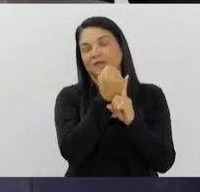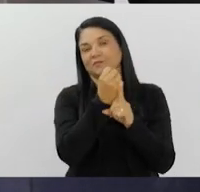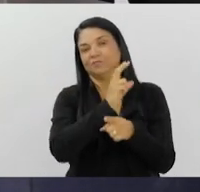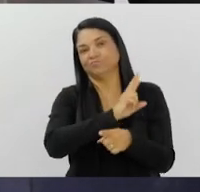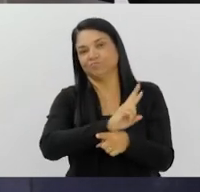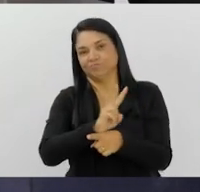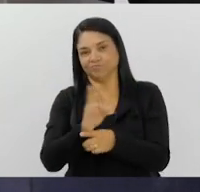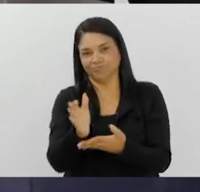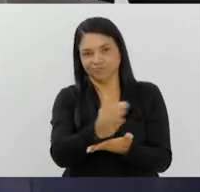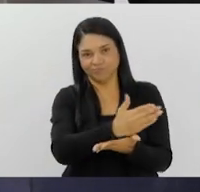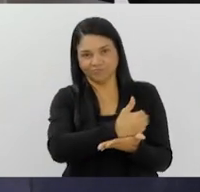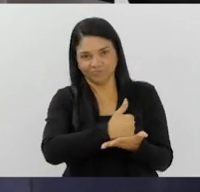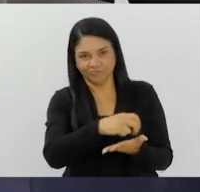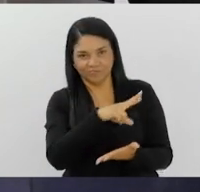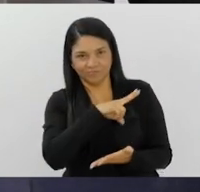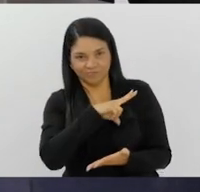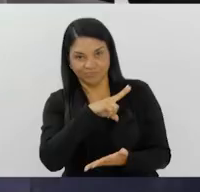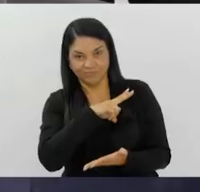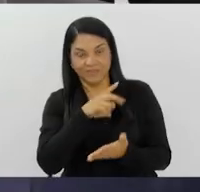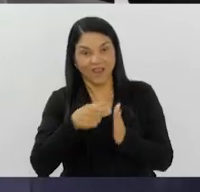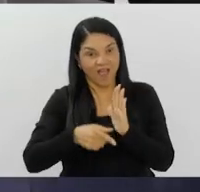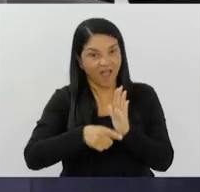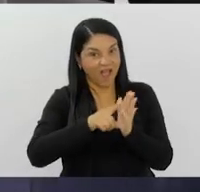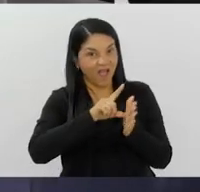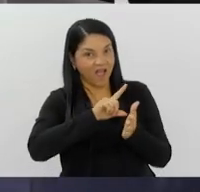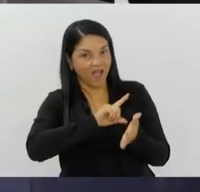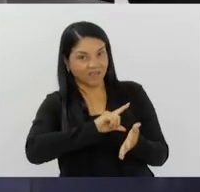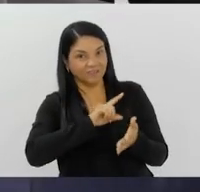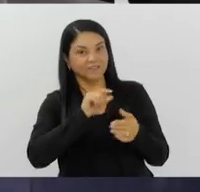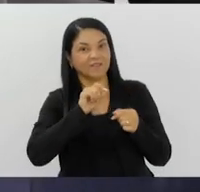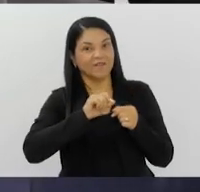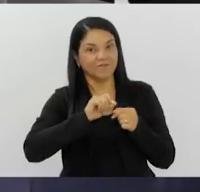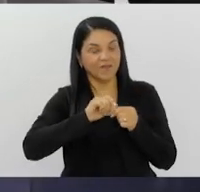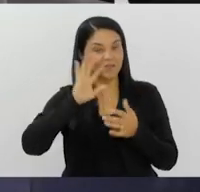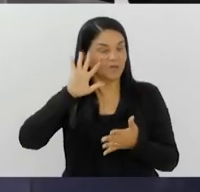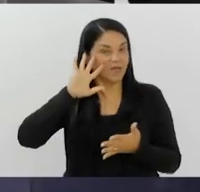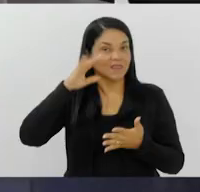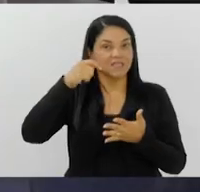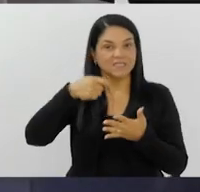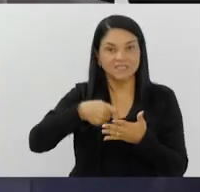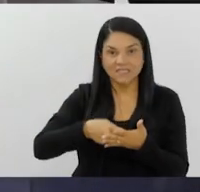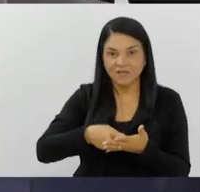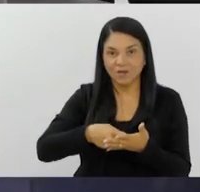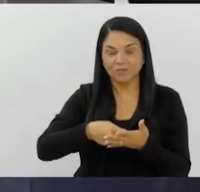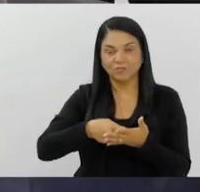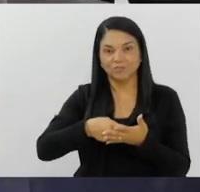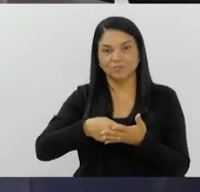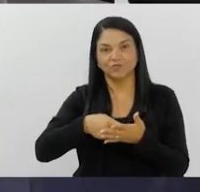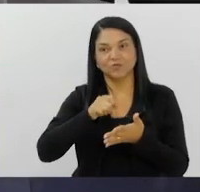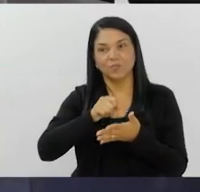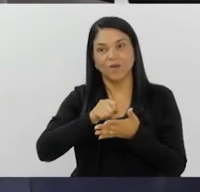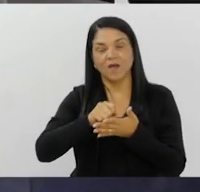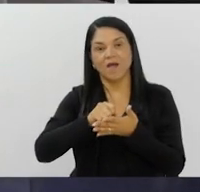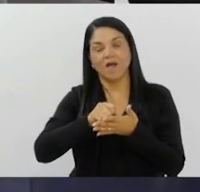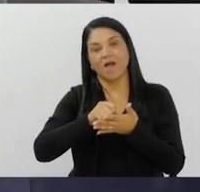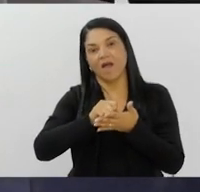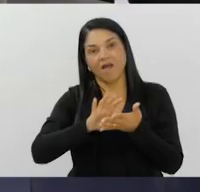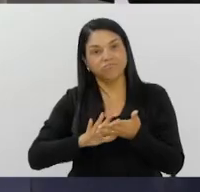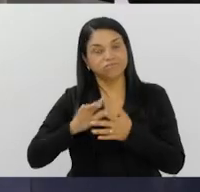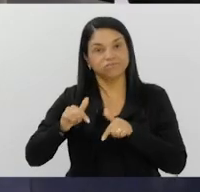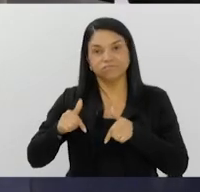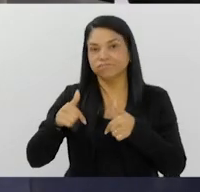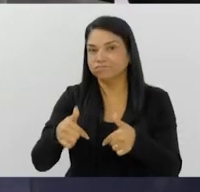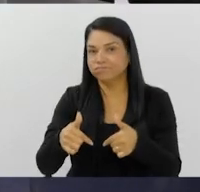pessoais isso é feito anteriormente à decisão da de lançamento de uma atividade lançamento de uma iniciativa